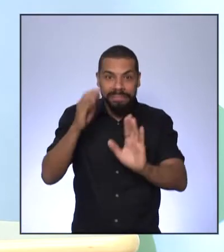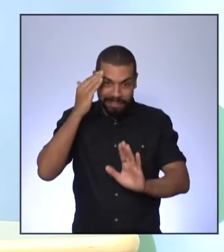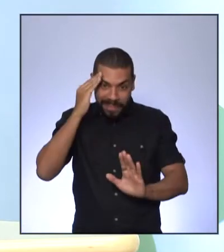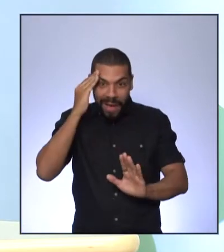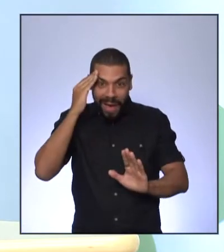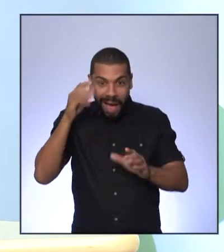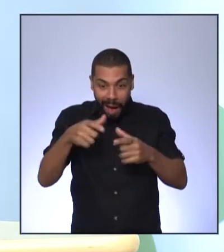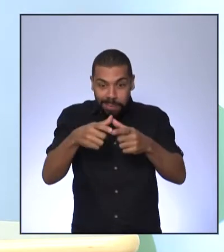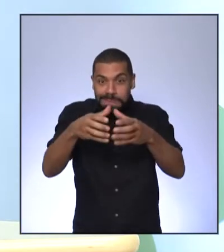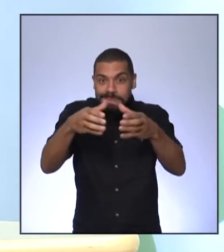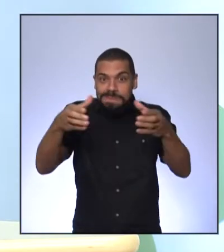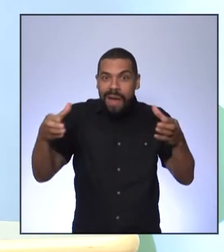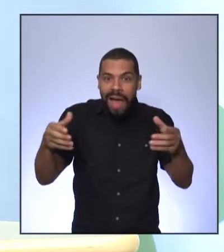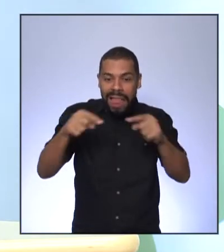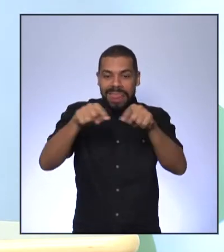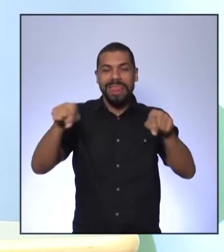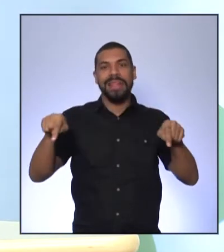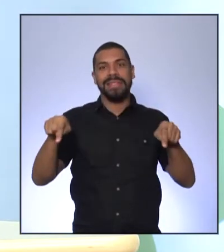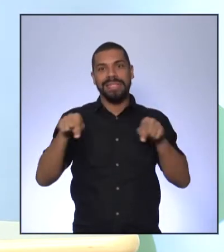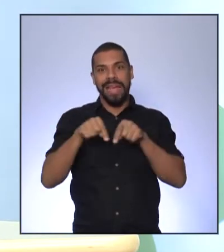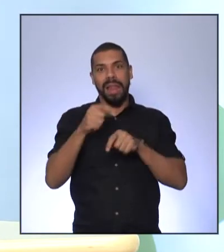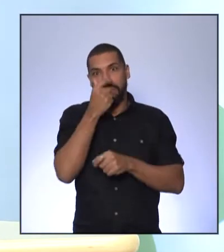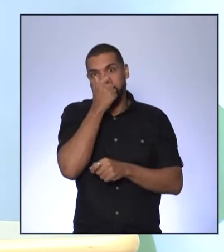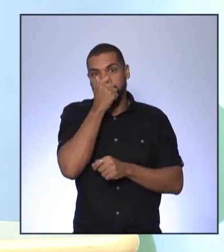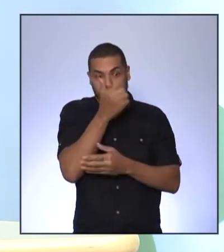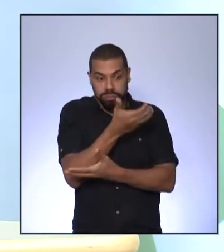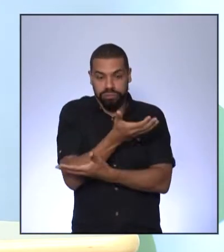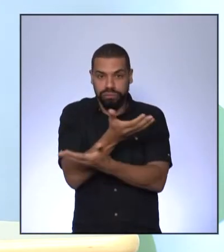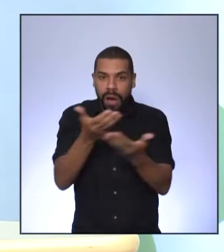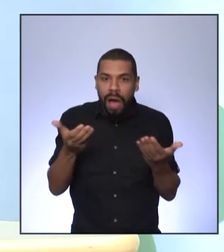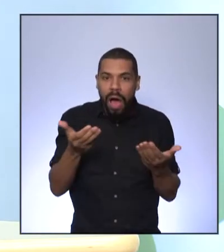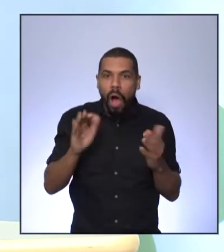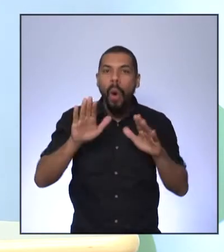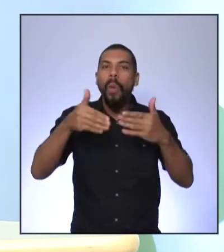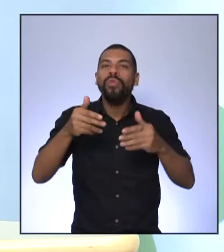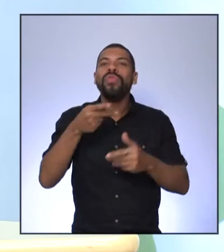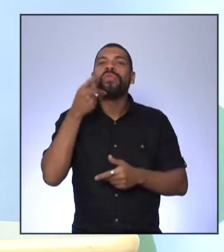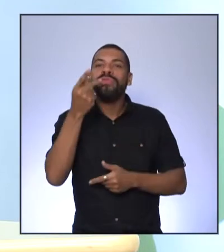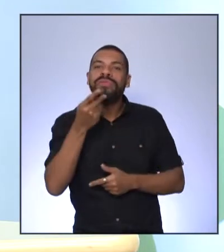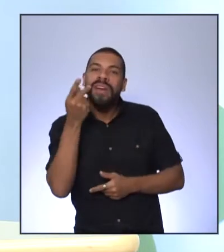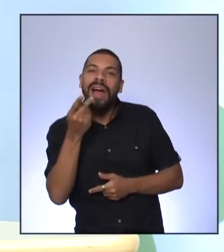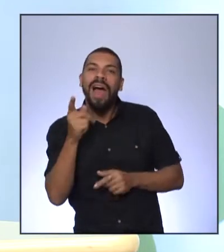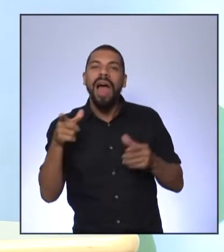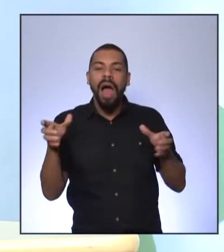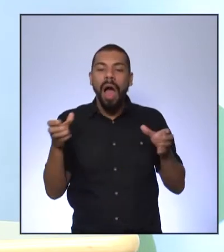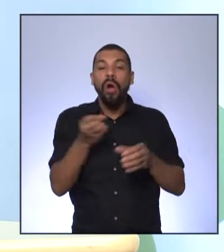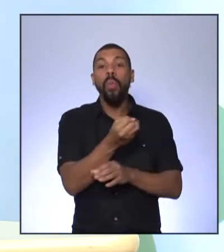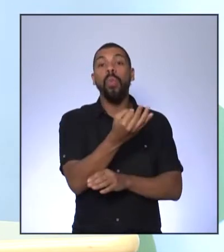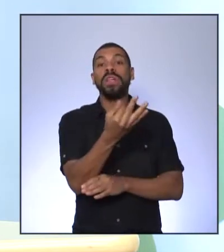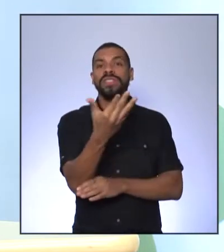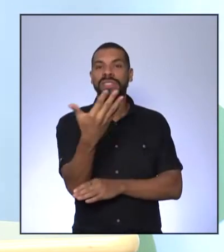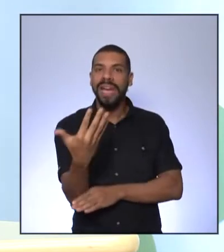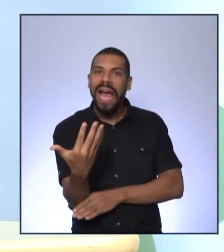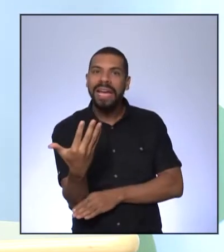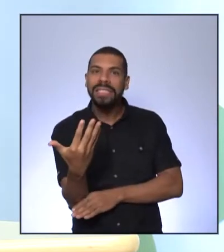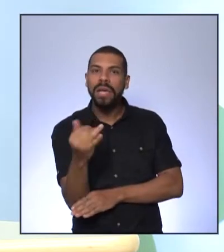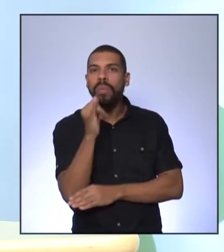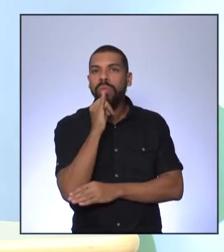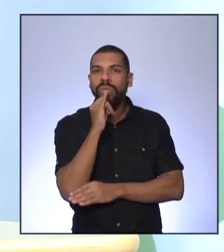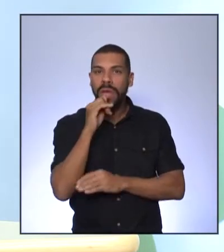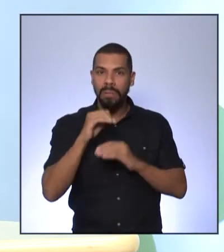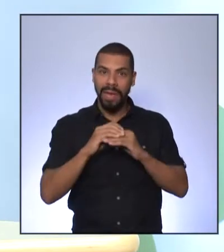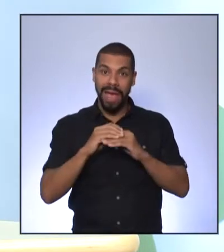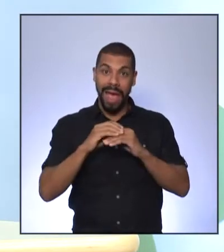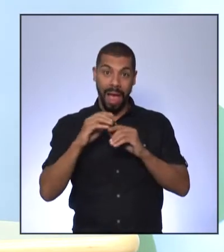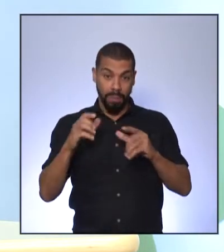que o número de pessoas que estão nessa sala é um número grande. Então, quando a gente fala em concentração, a gente está se referindo à quantidade. Se a concentração é alta, a